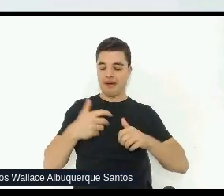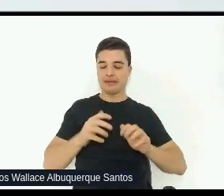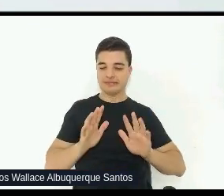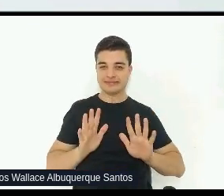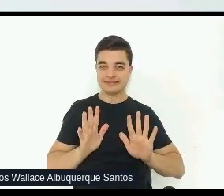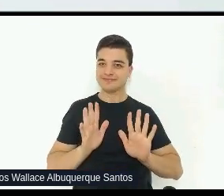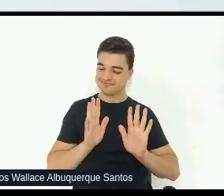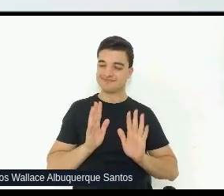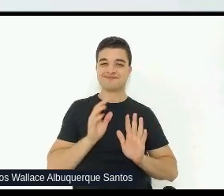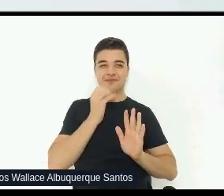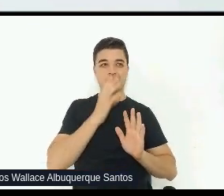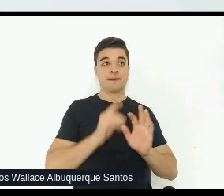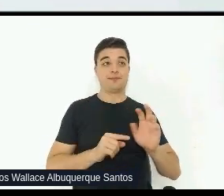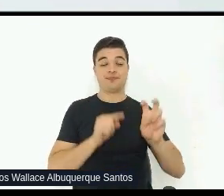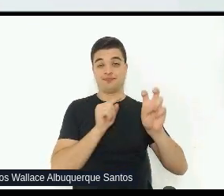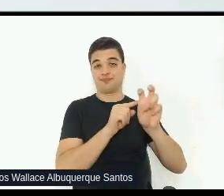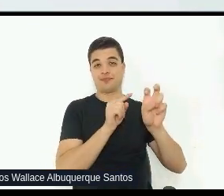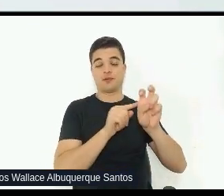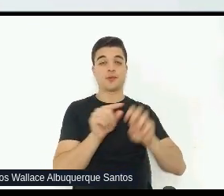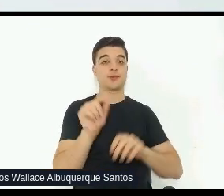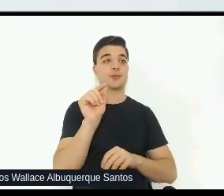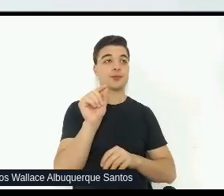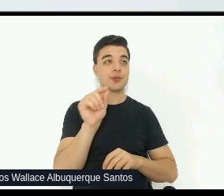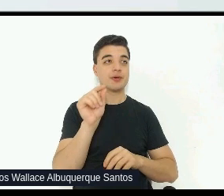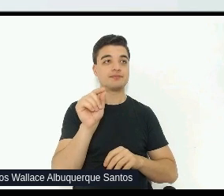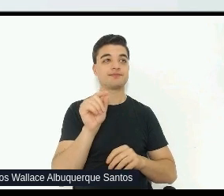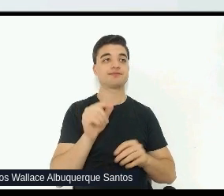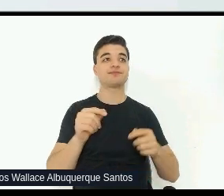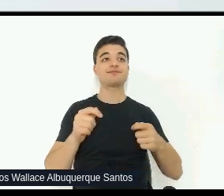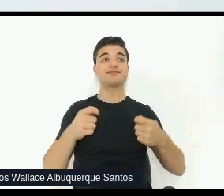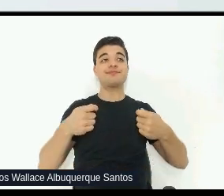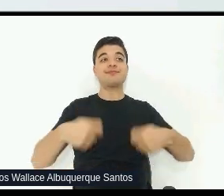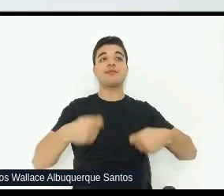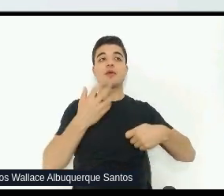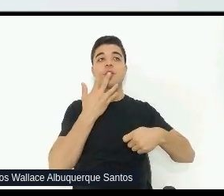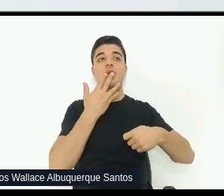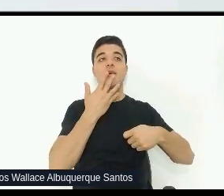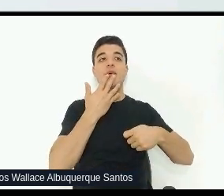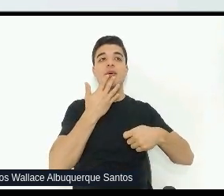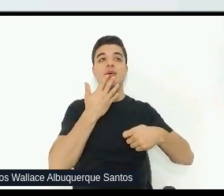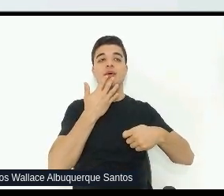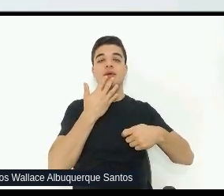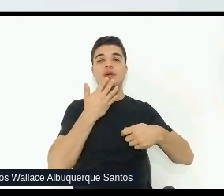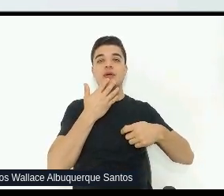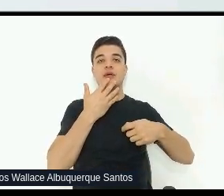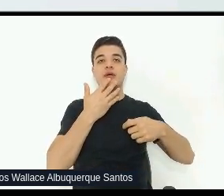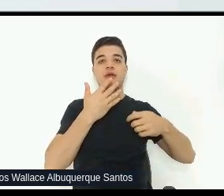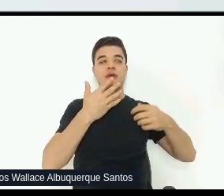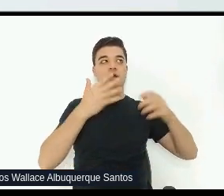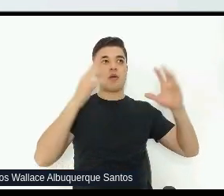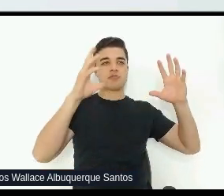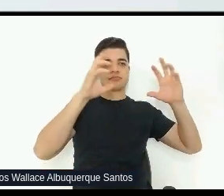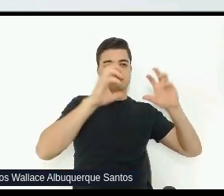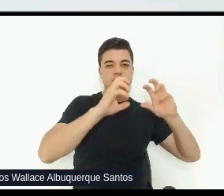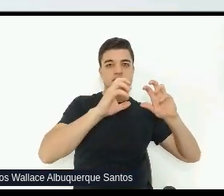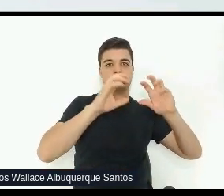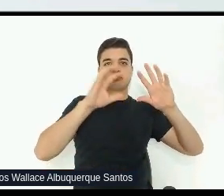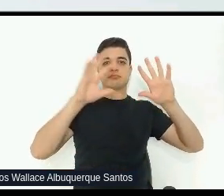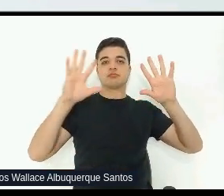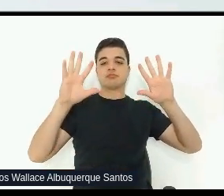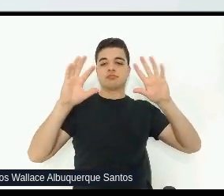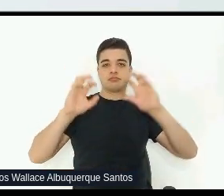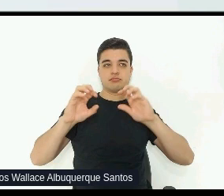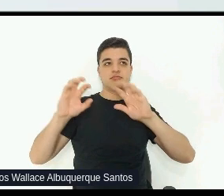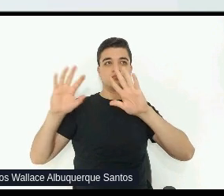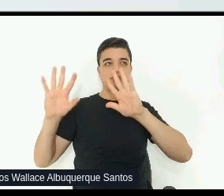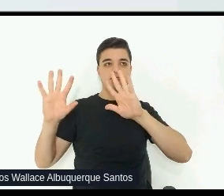Contraste e legibilidade, normalmente a gente fala muito sobre contraste. Contraste mínimo, a gente tem contraste de 4,5 para 1 entre